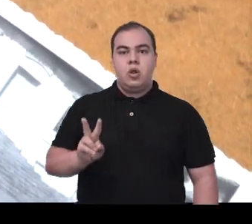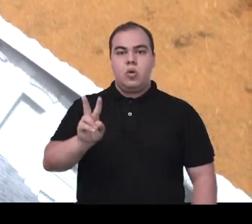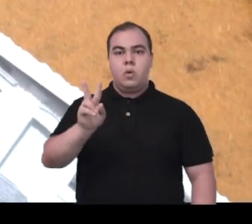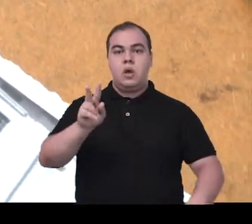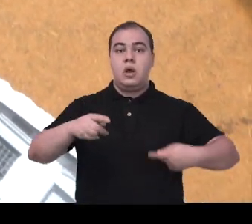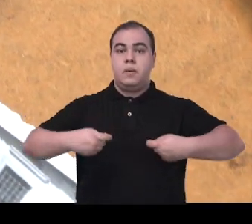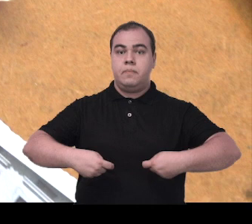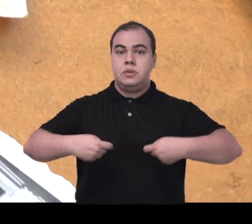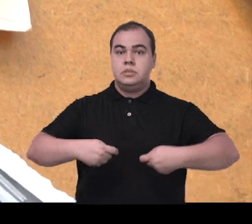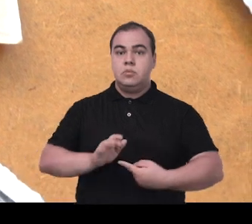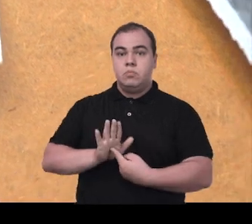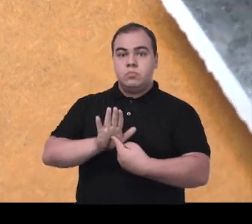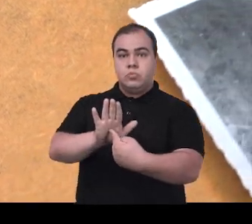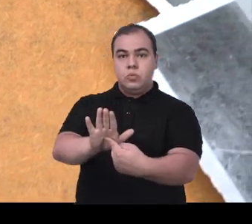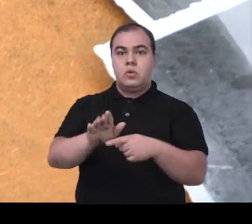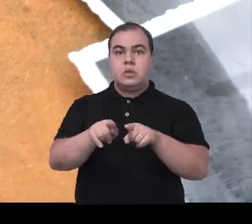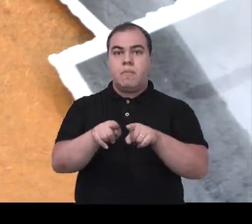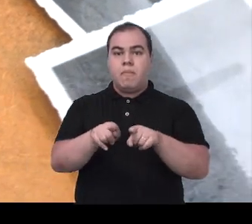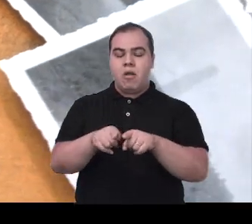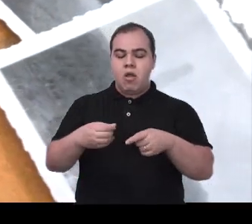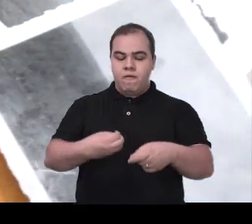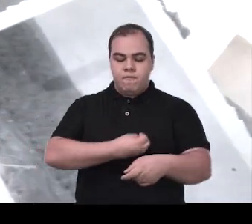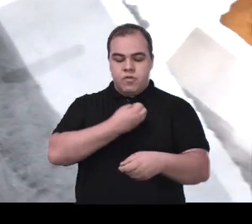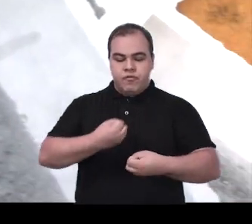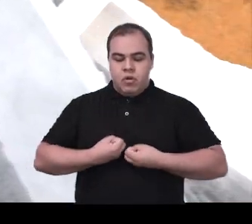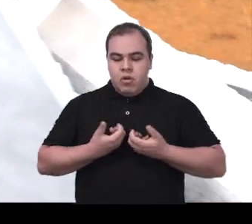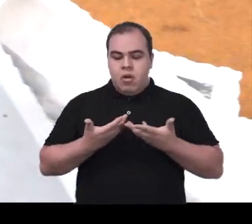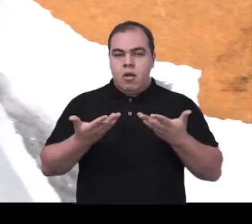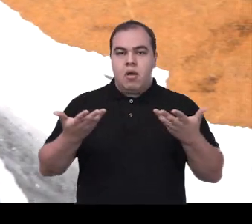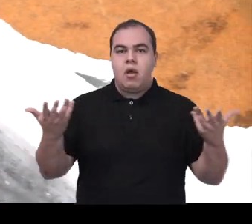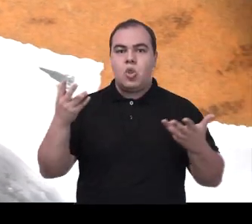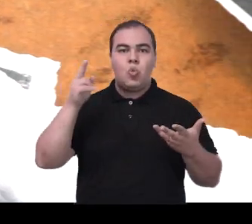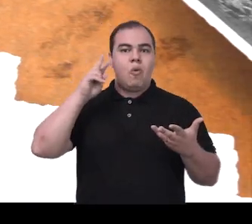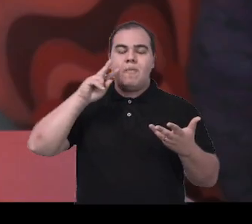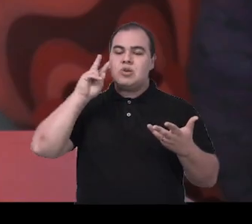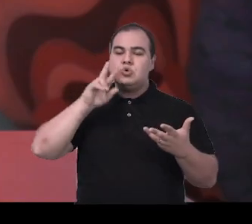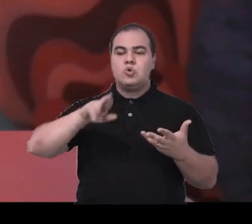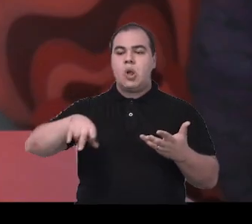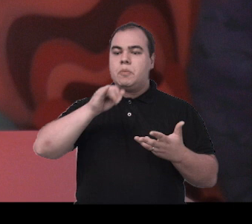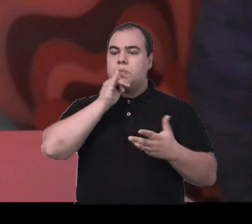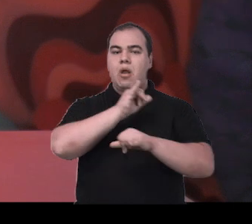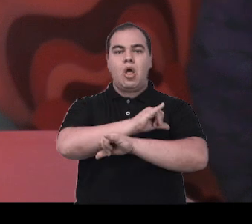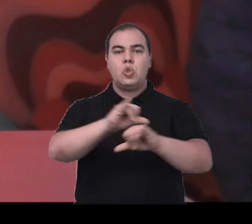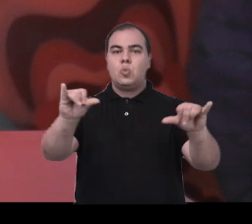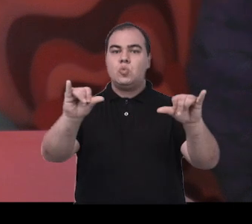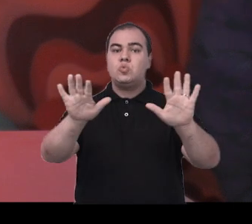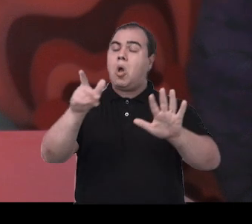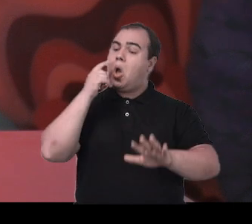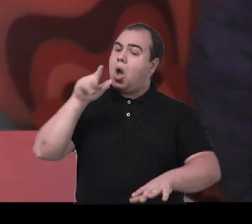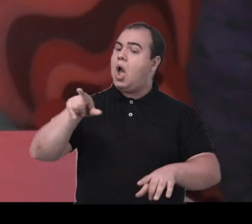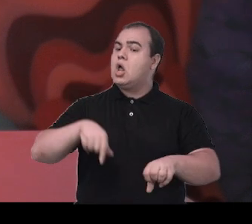um valor e ela precisa aparecer e ela é viva, não é uma história assim como um